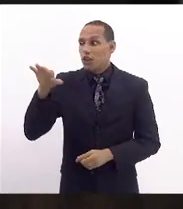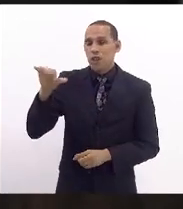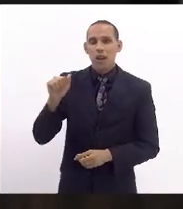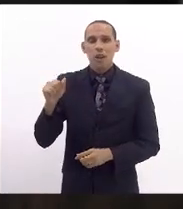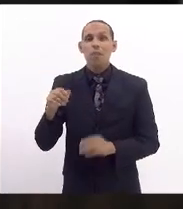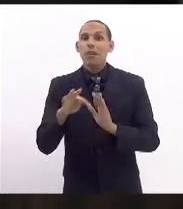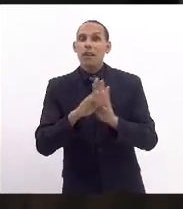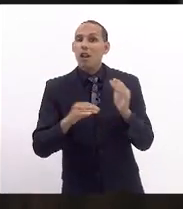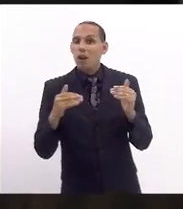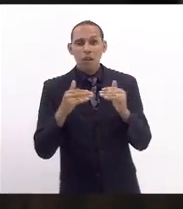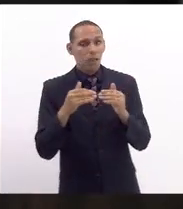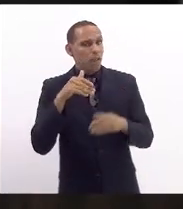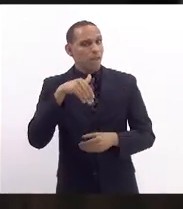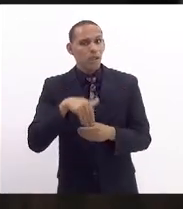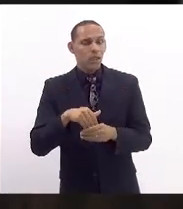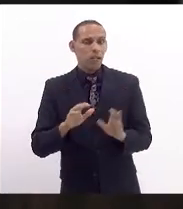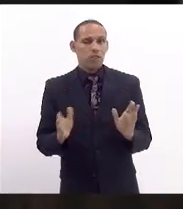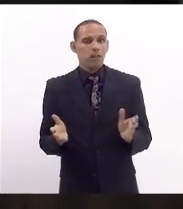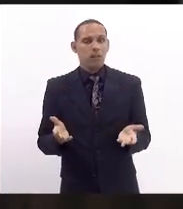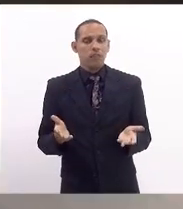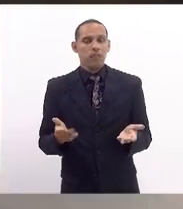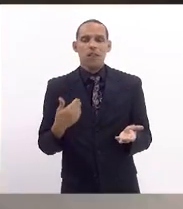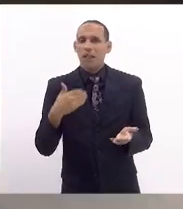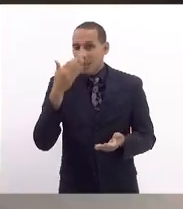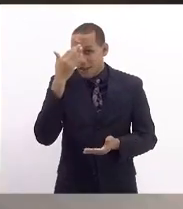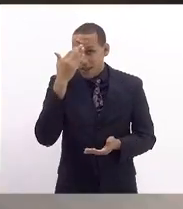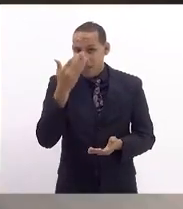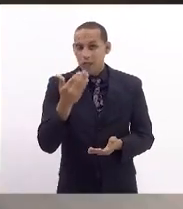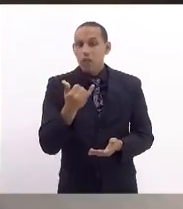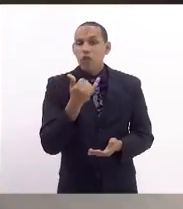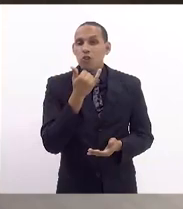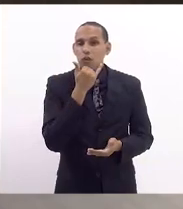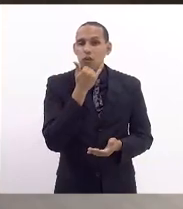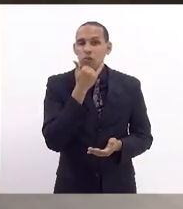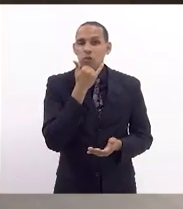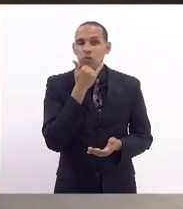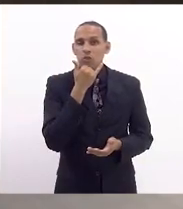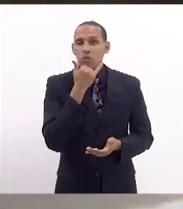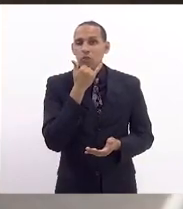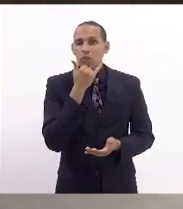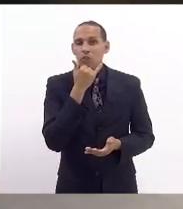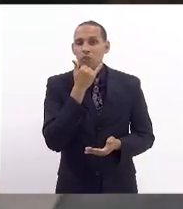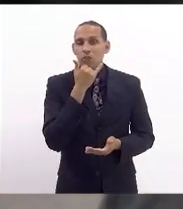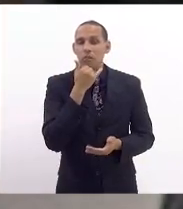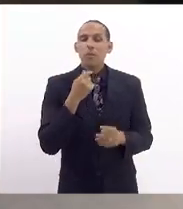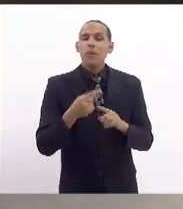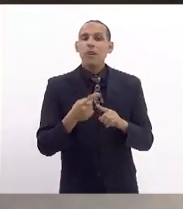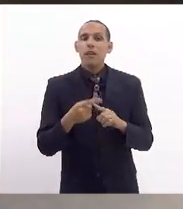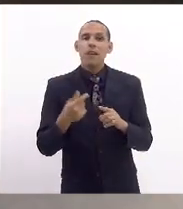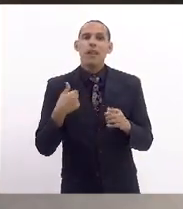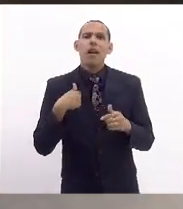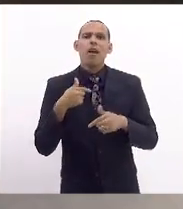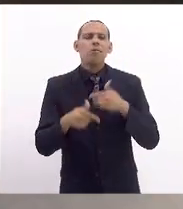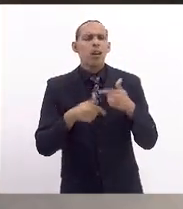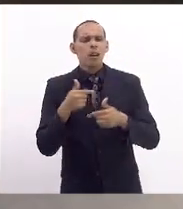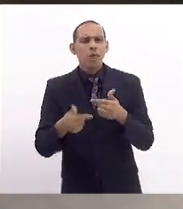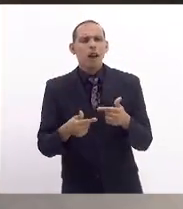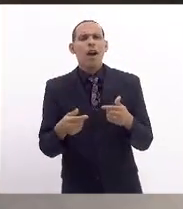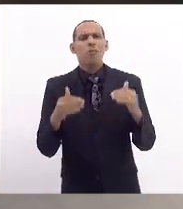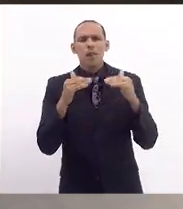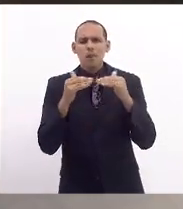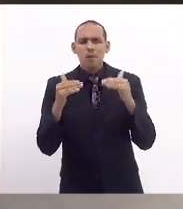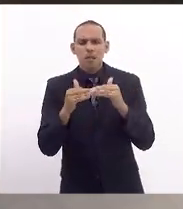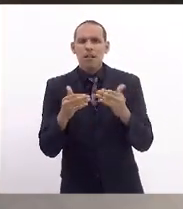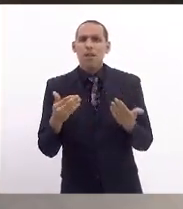ao texto acordado agora vamos voltar agradeço vossa excelência me pegou esse eu acho que o seu trabalho tanto para fazer